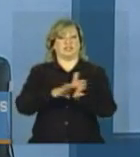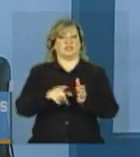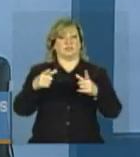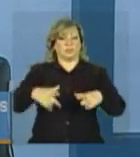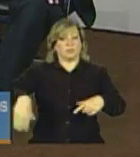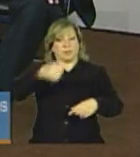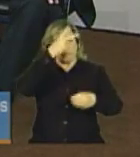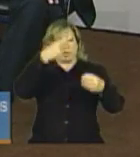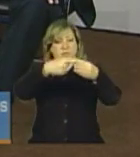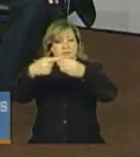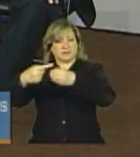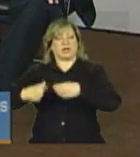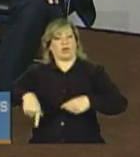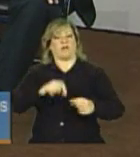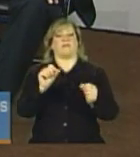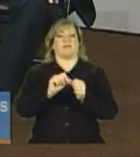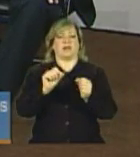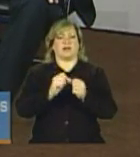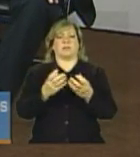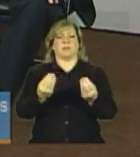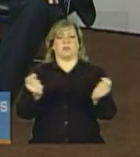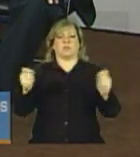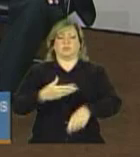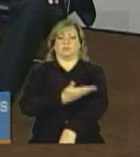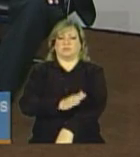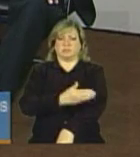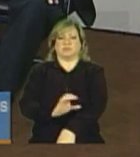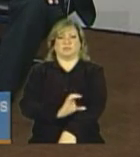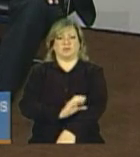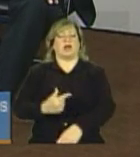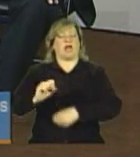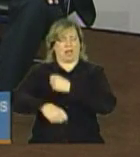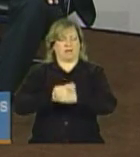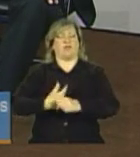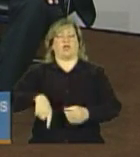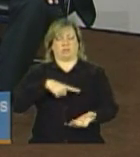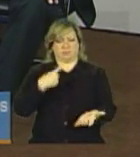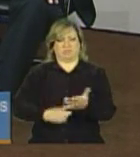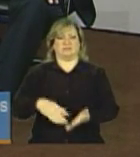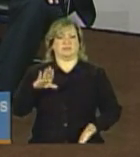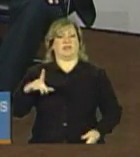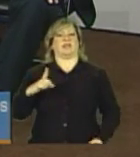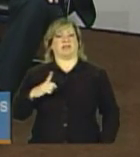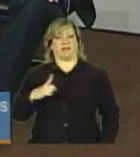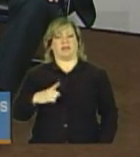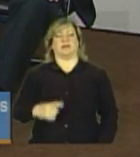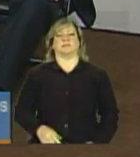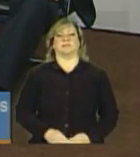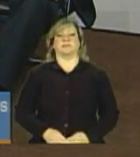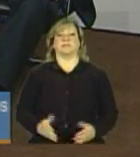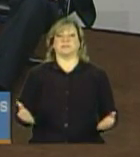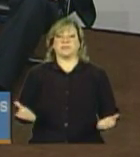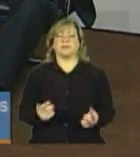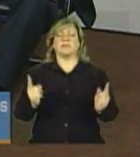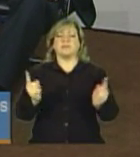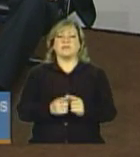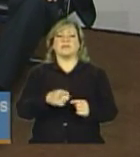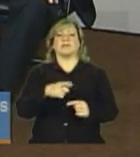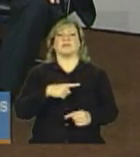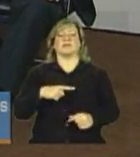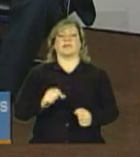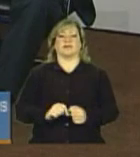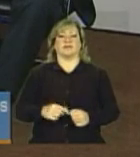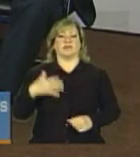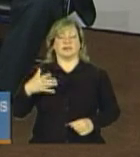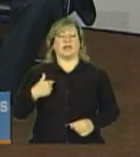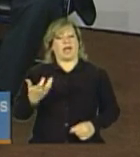Então, nós faremos muita capacitação no ano que vem. Esse é o nosso compromisso. Diretor, bem curtinho o complemento que o senhor quer fazer.